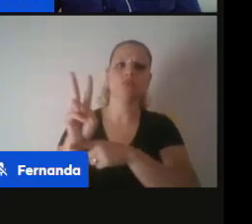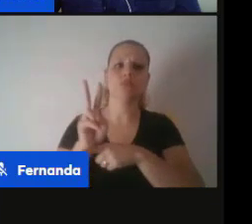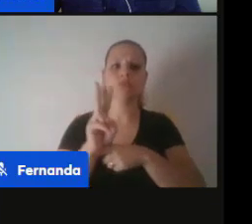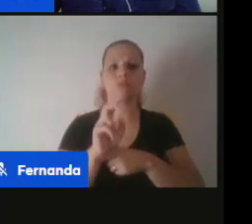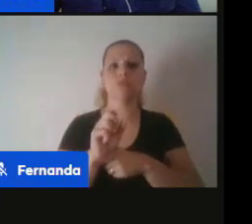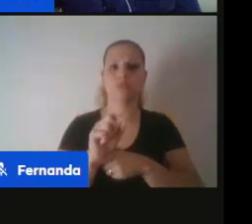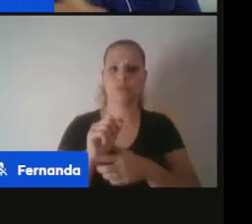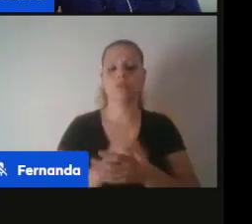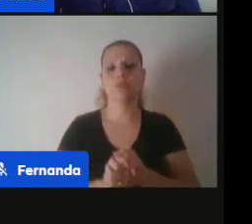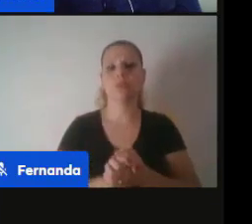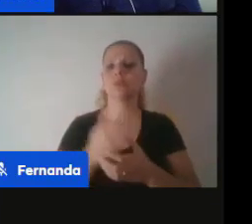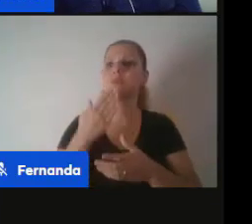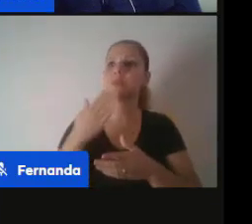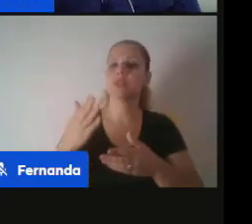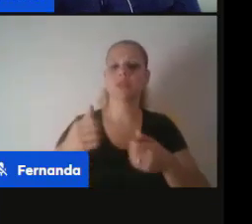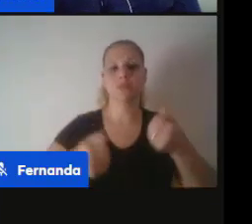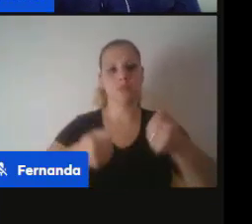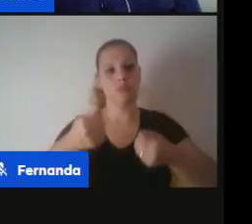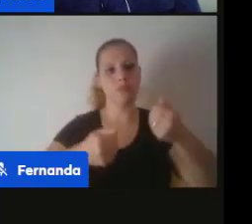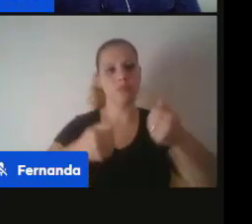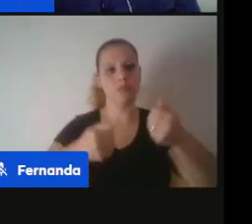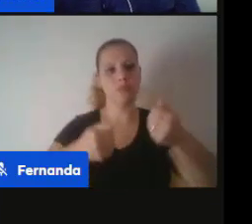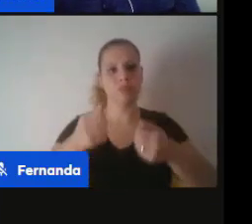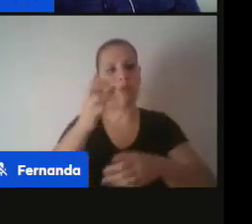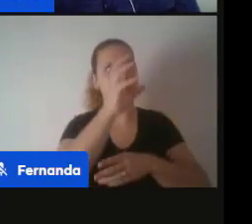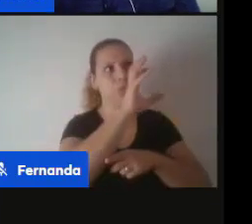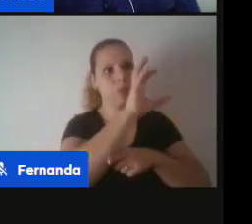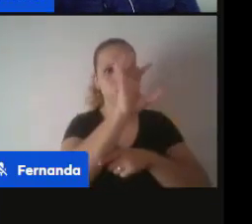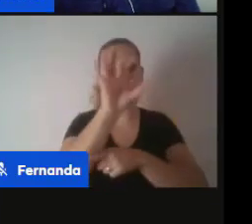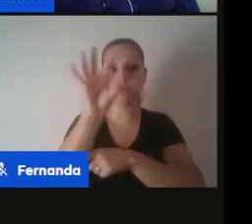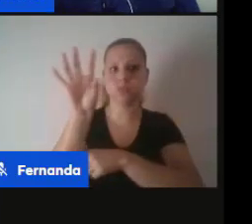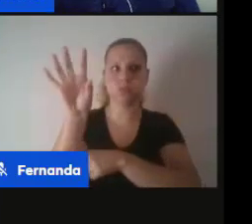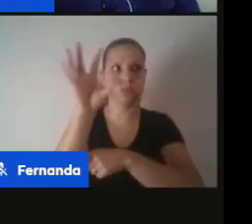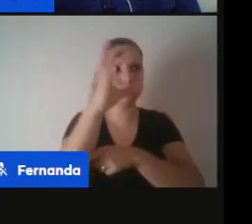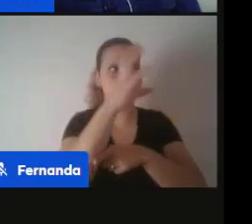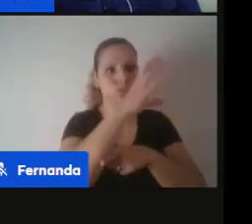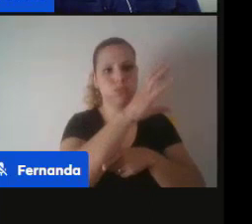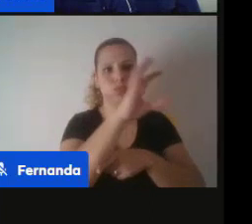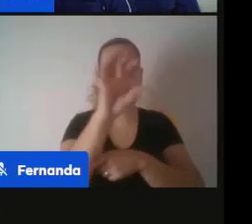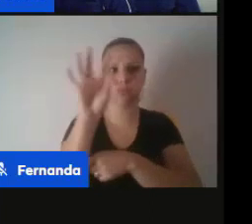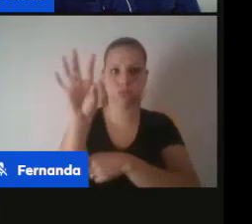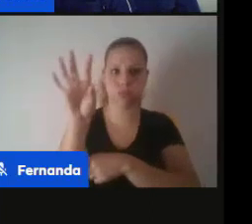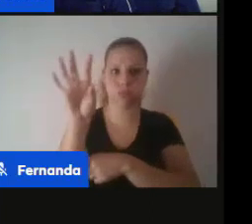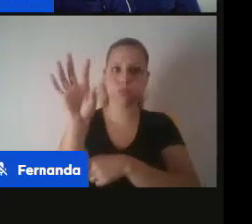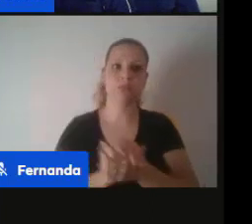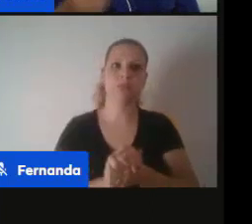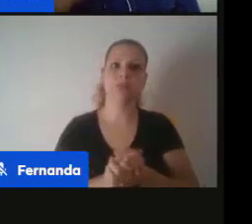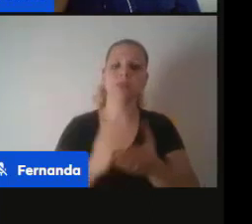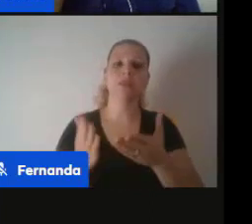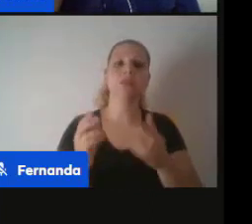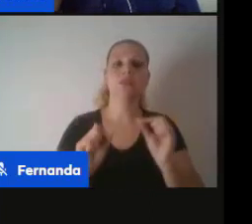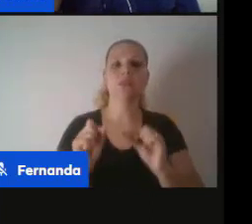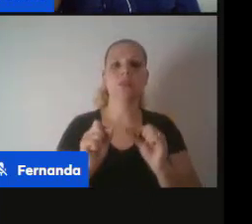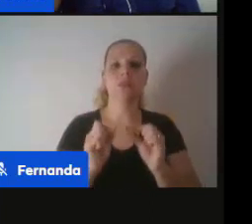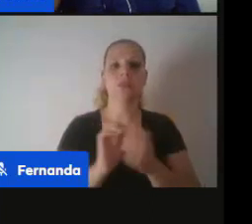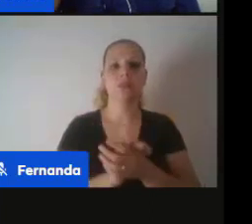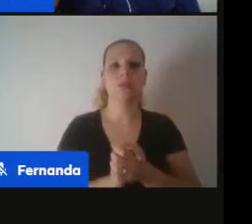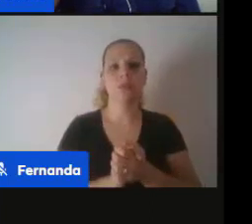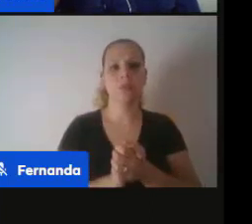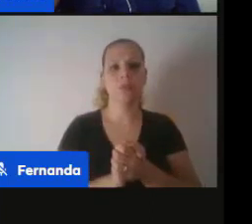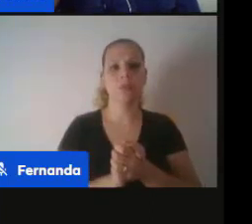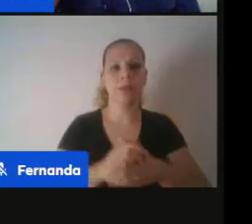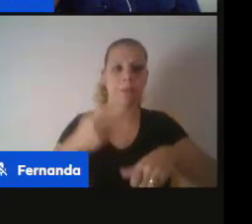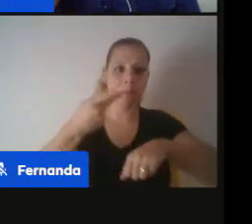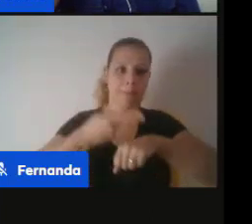veículo de informação. E aí a gente colocou aqui para informar que a premiação por reconhecimento, tá? A instituição